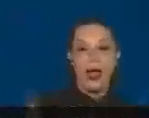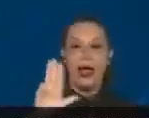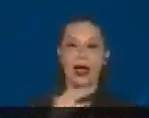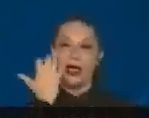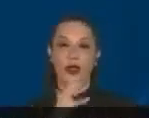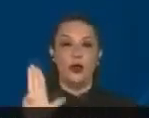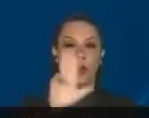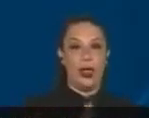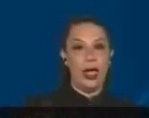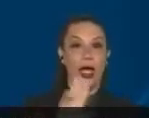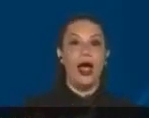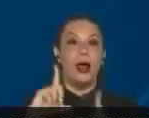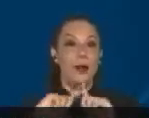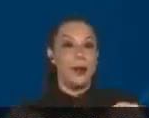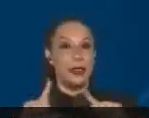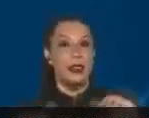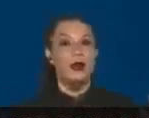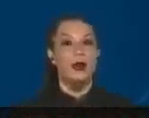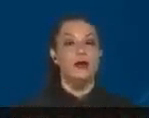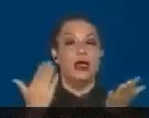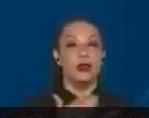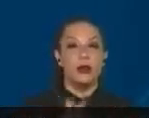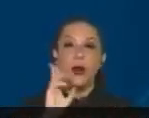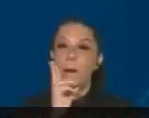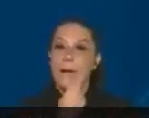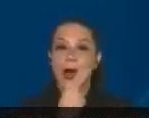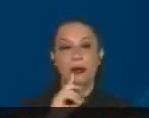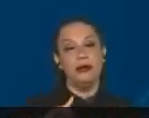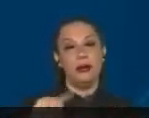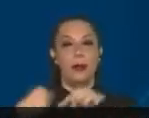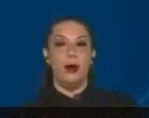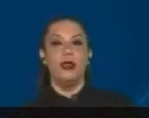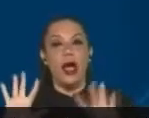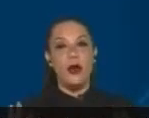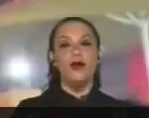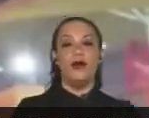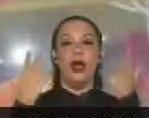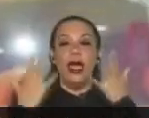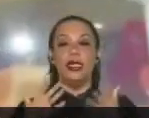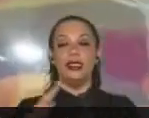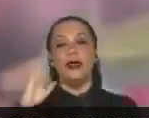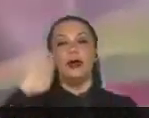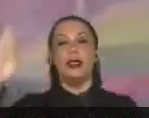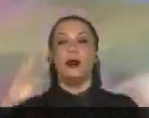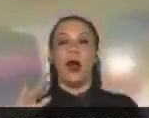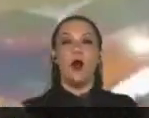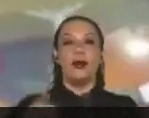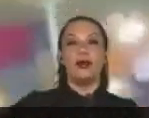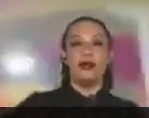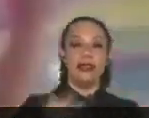Em Brasília, a comemoração começou cedo nos bares. Mais tarde, a festa foi na região central da cidade.